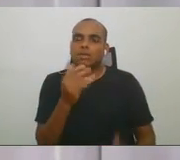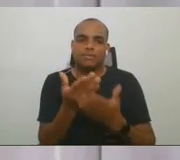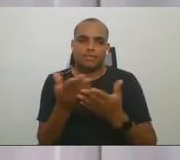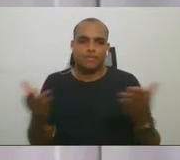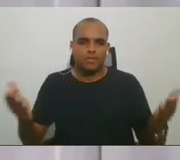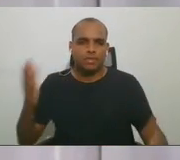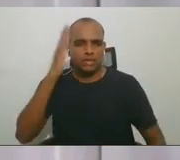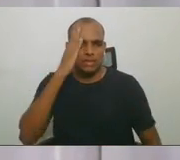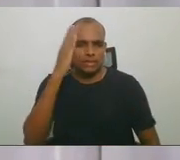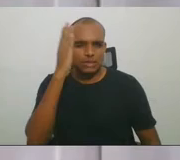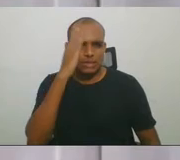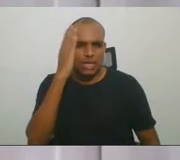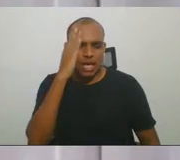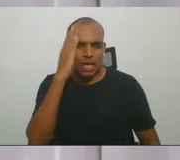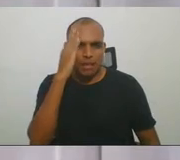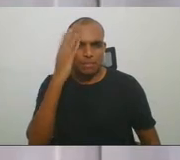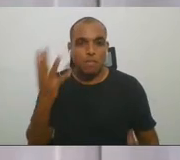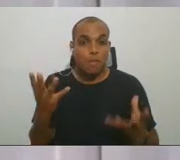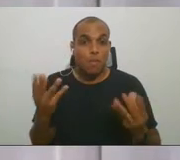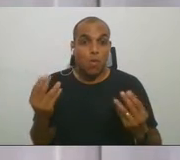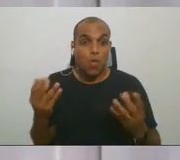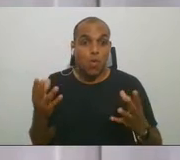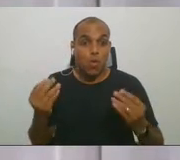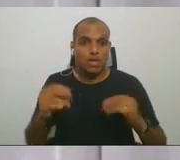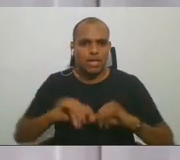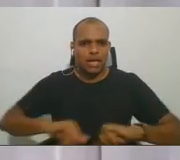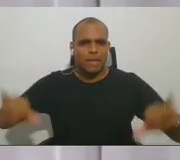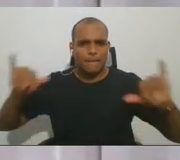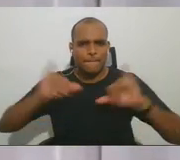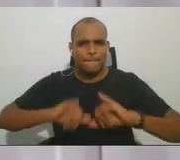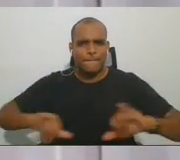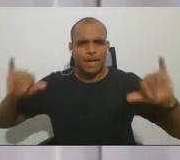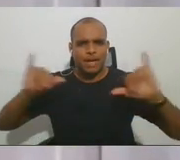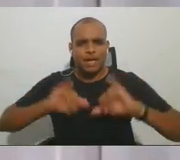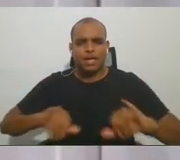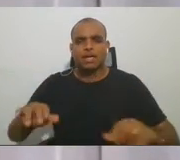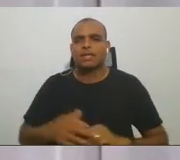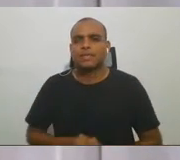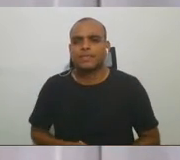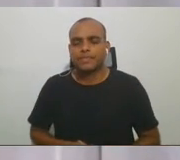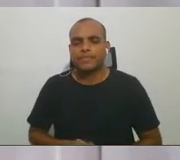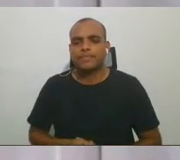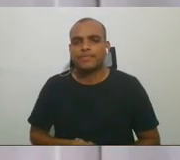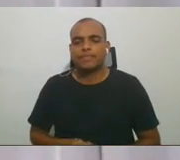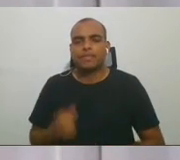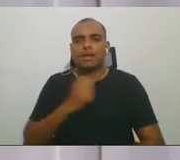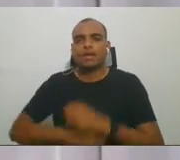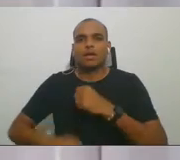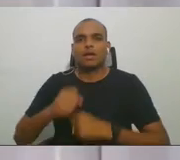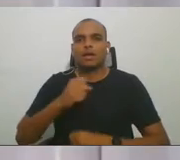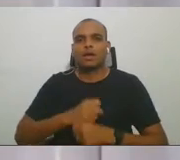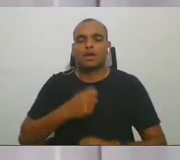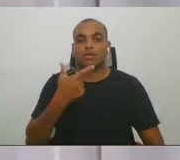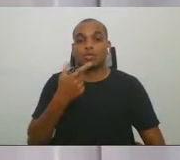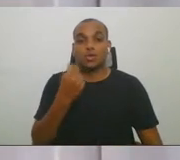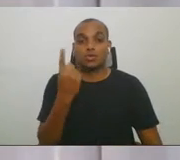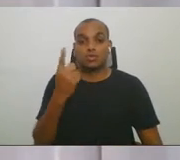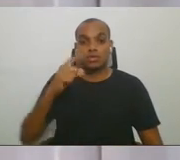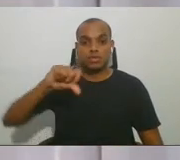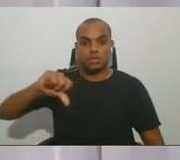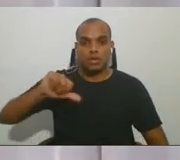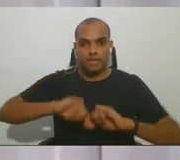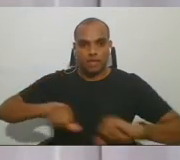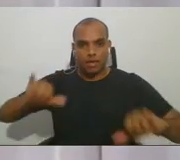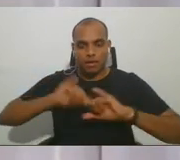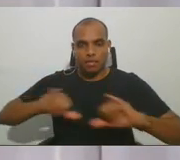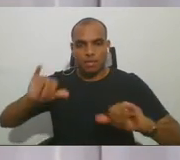grande campanha que se fez durante 2019, que significou a derrota do